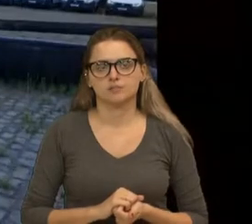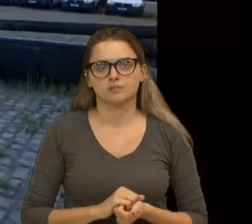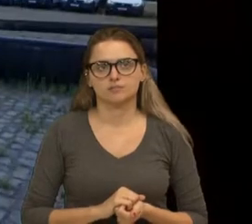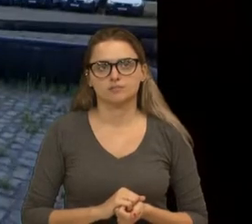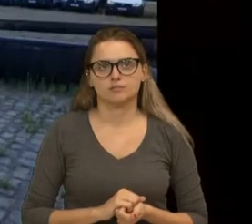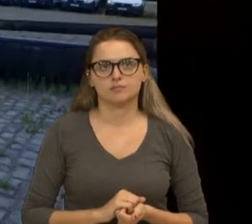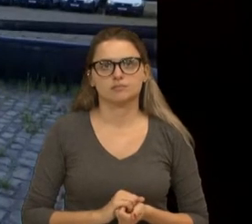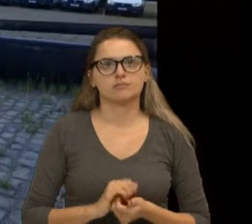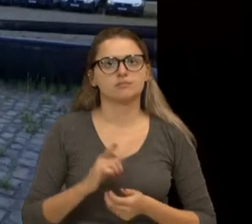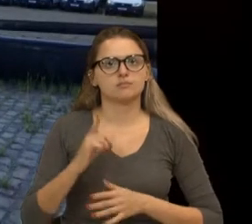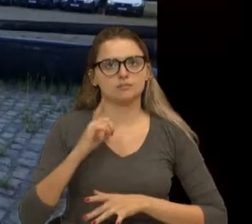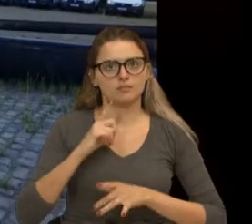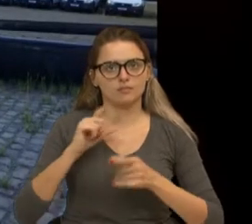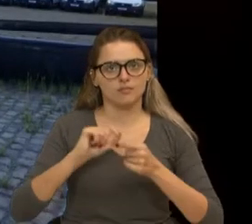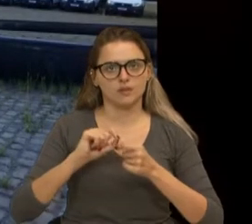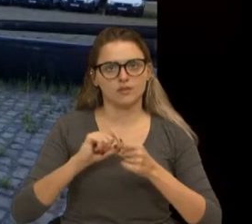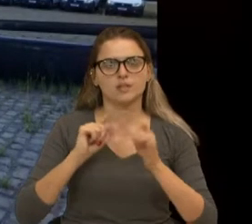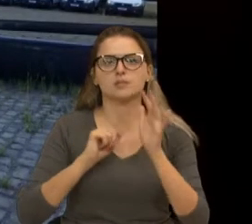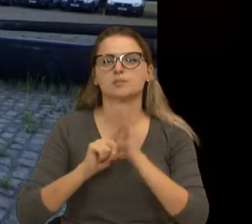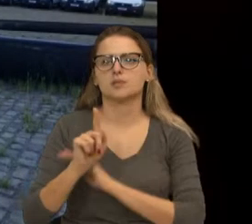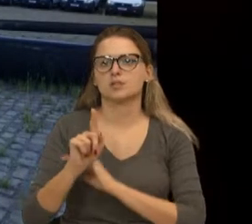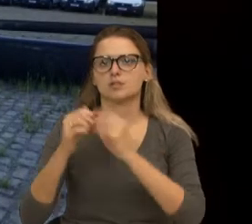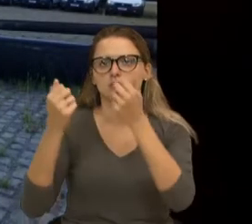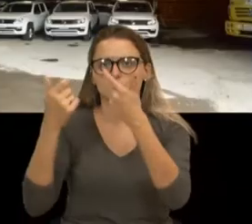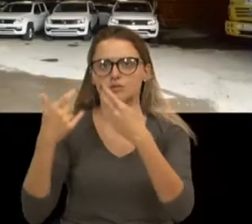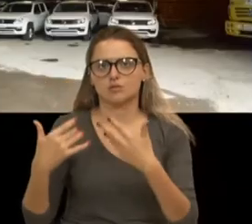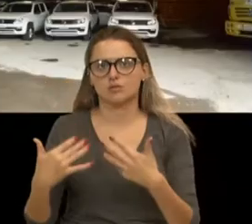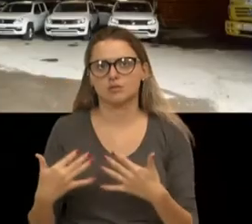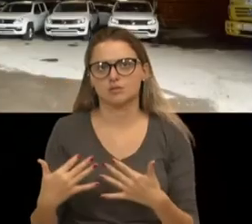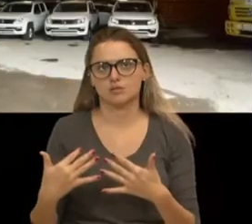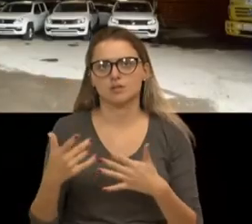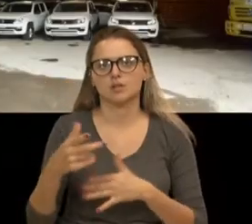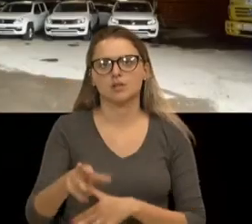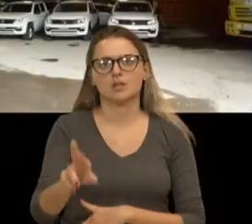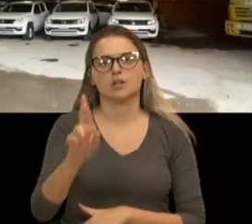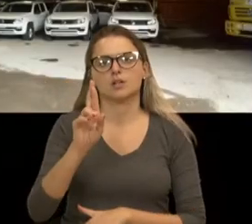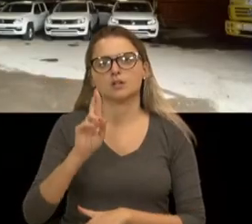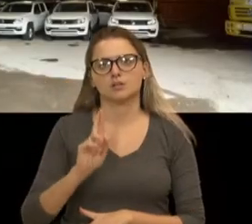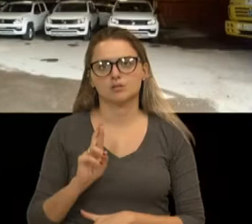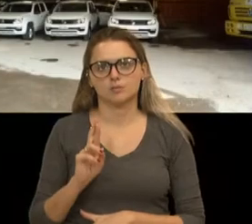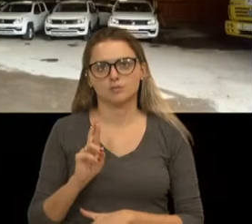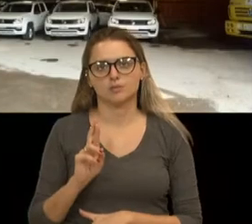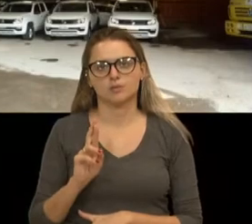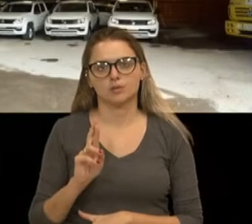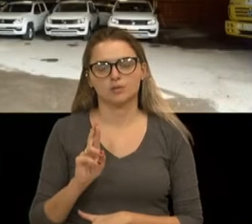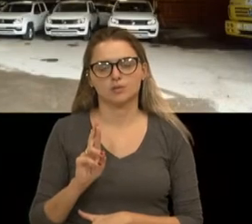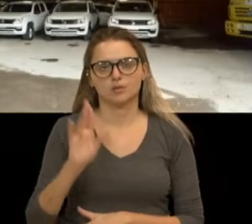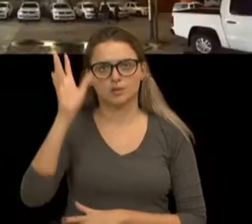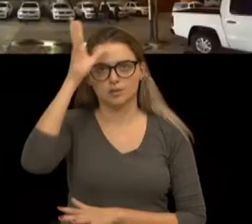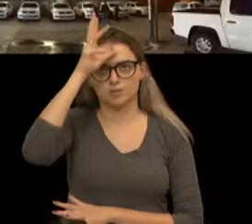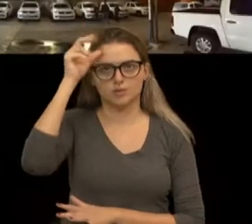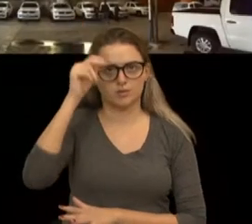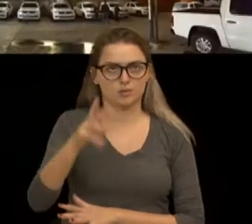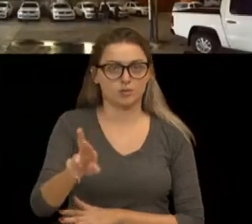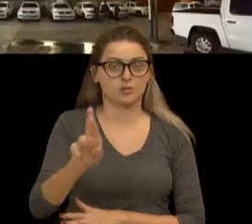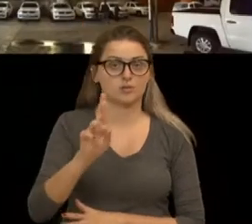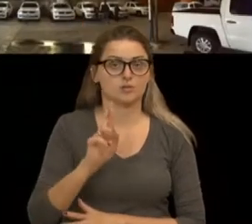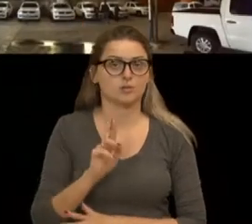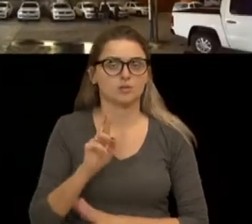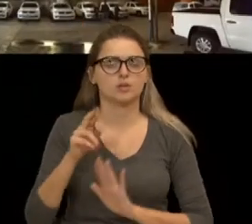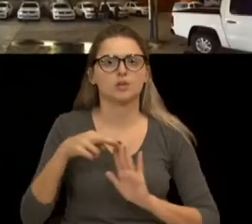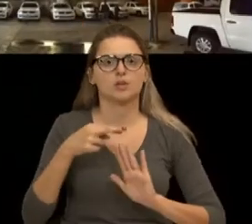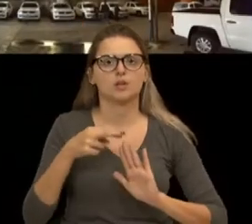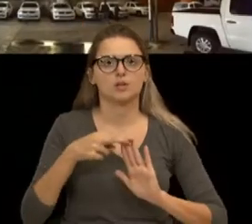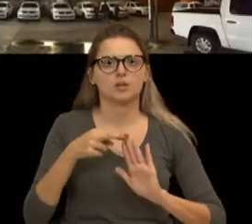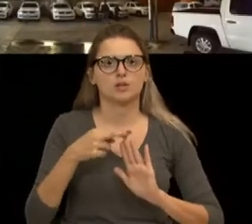Nesse sentido, fizemos o pedido de informações, retornou à casa aqui, então, o